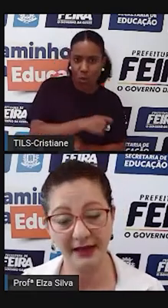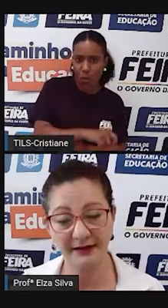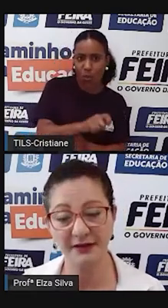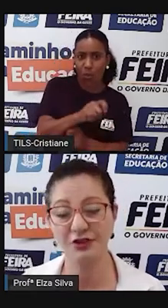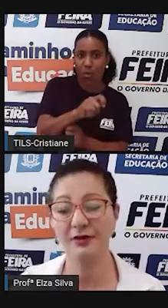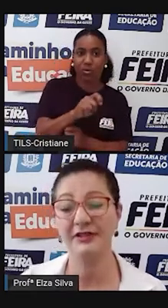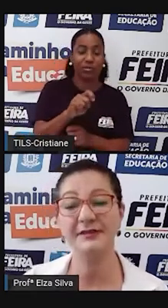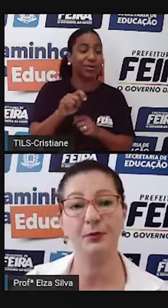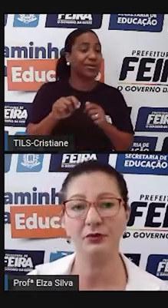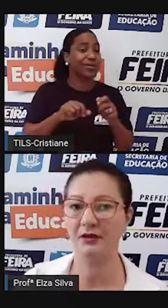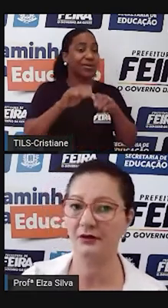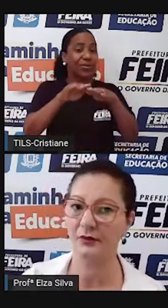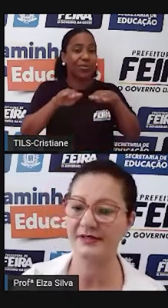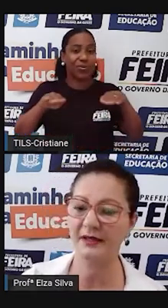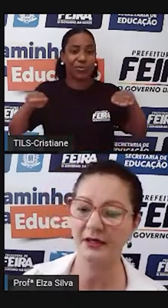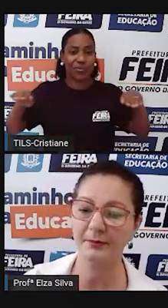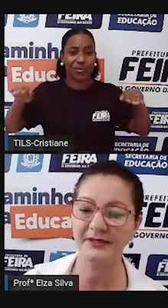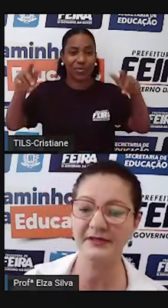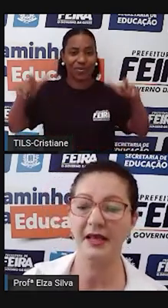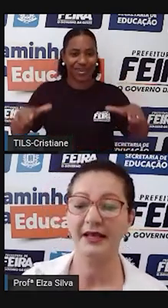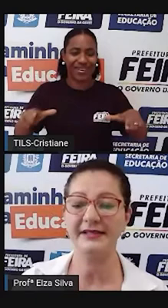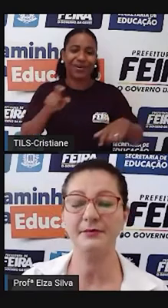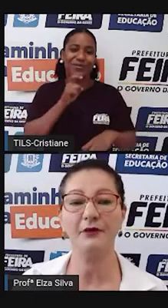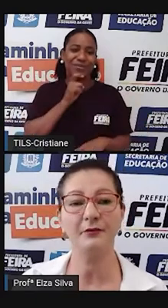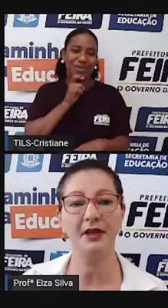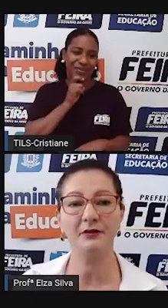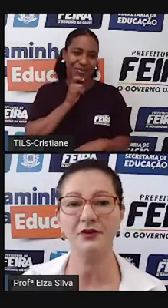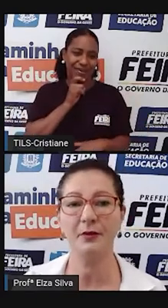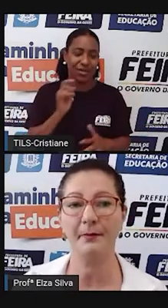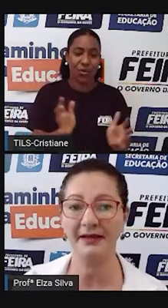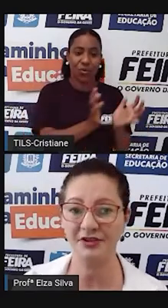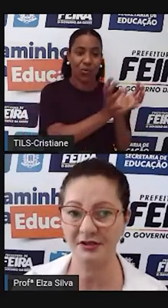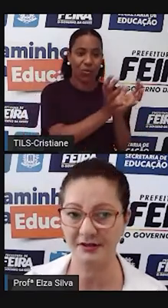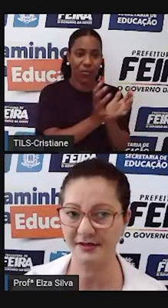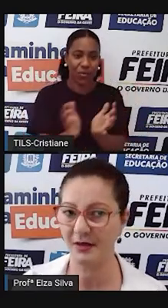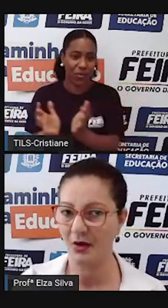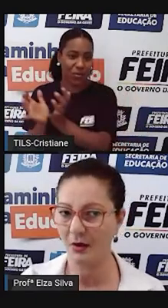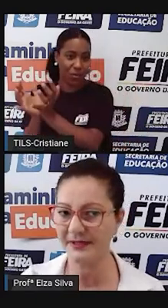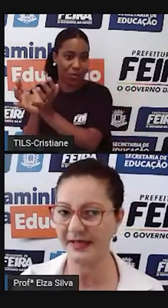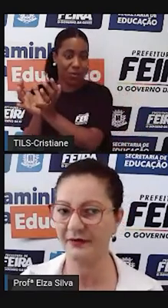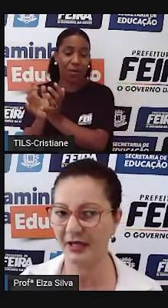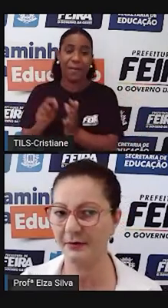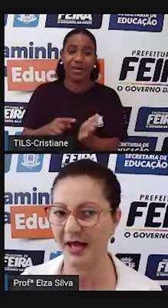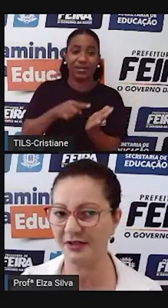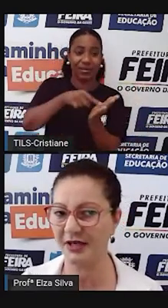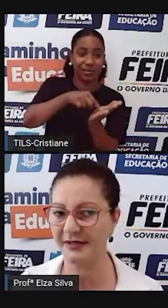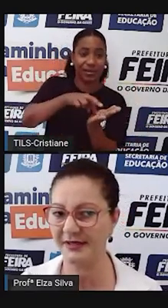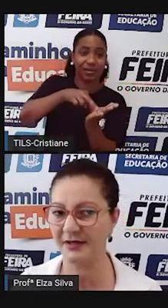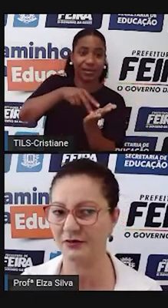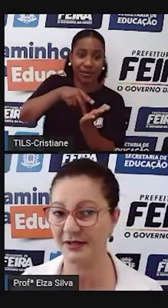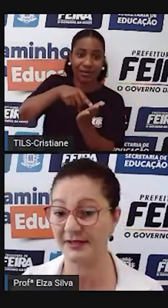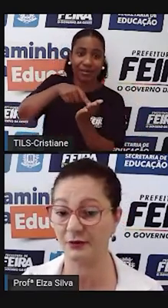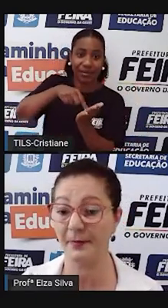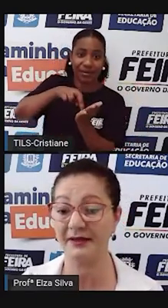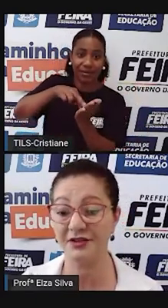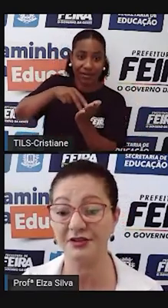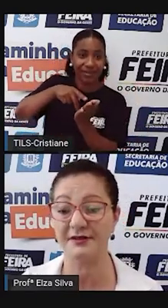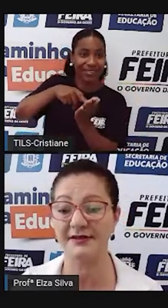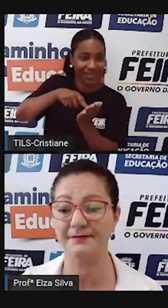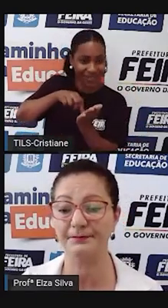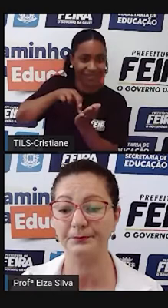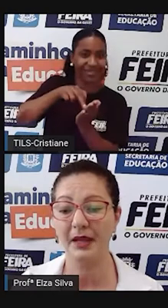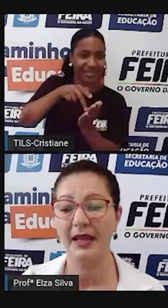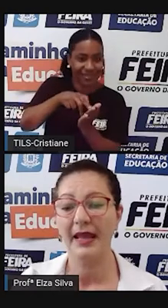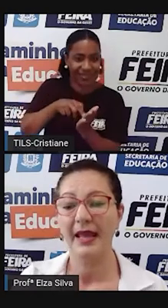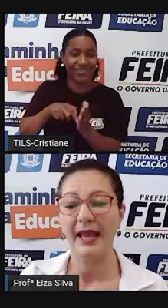se trata de uma disputa entre duas equipes que se movimentam sobre patins. Observe na imagem que eles estão utilizando